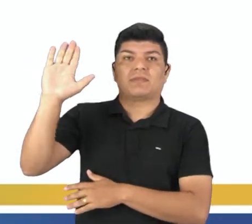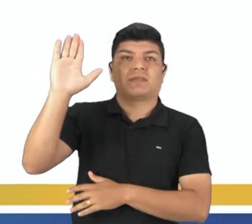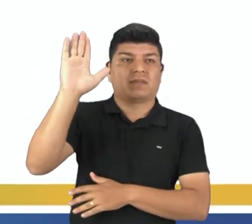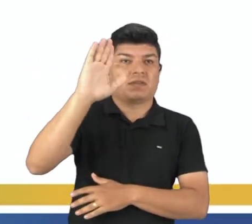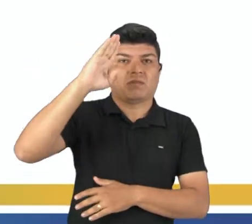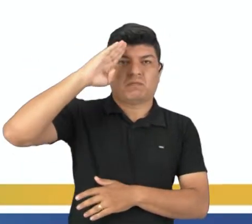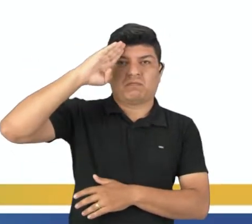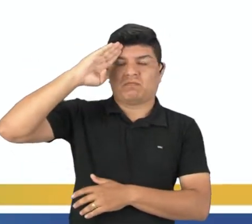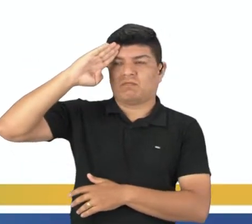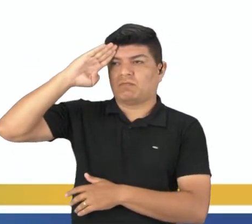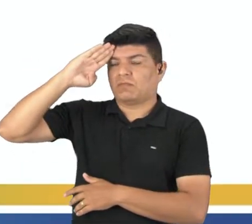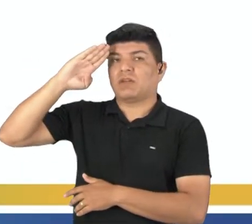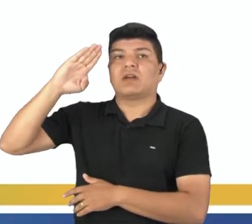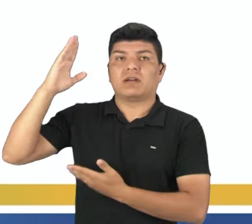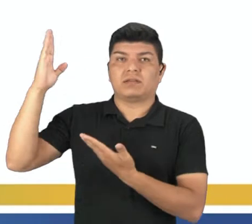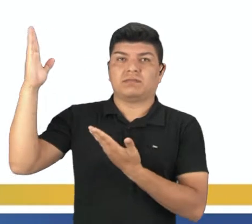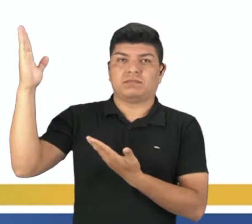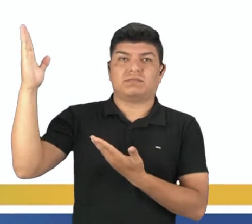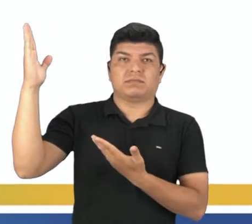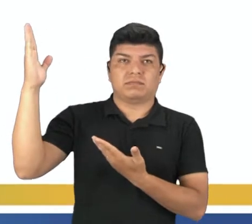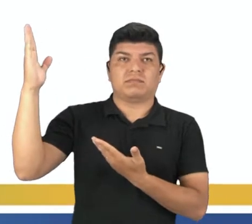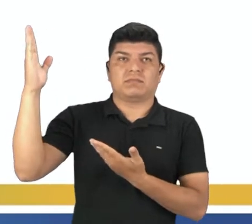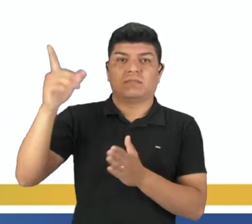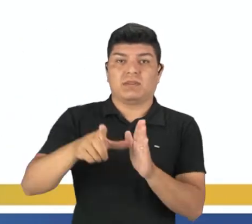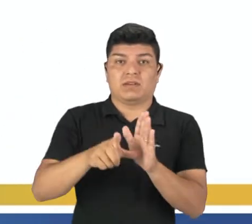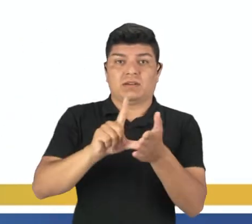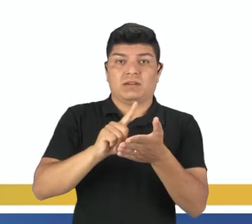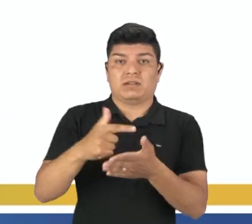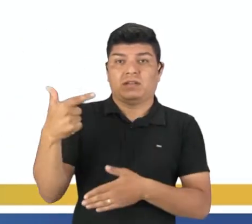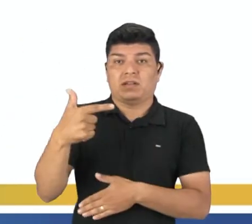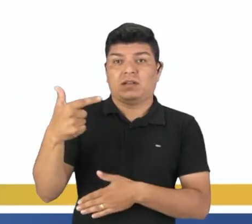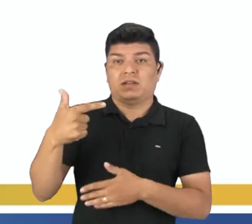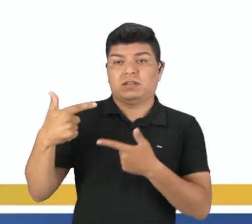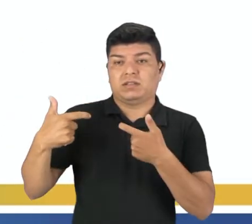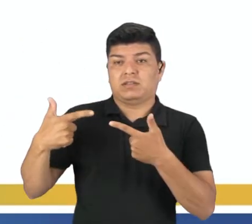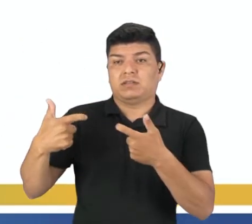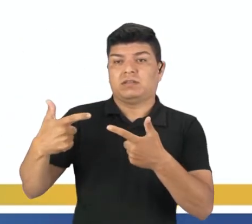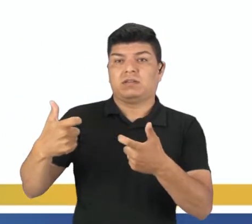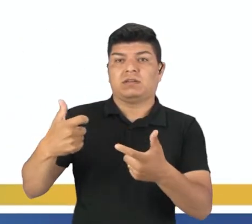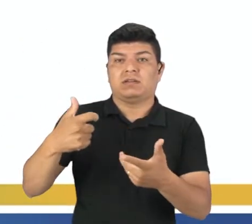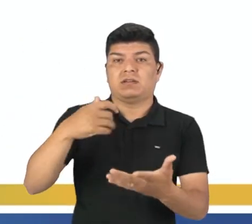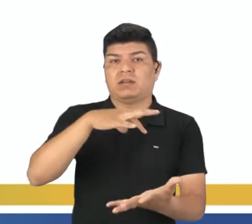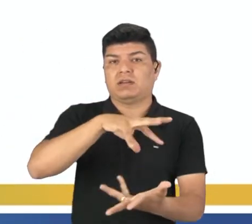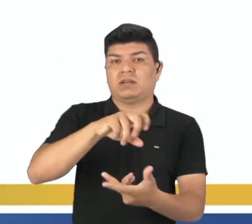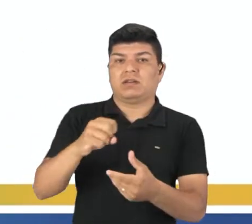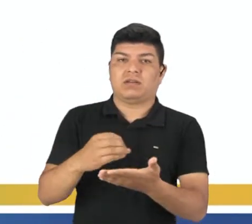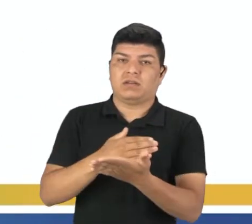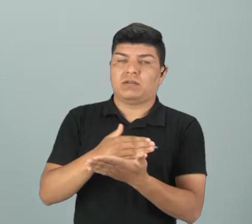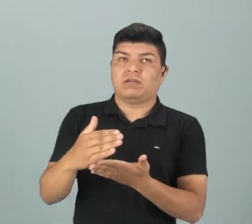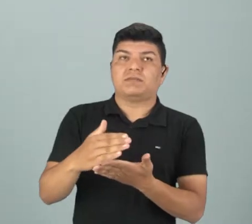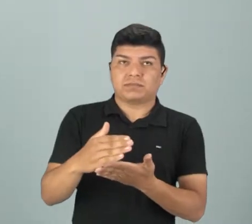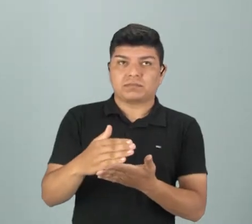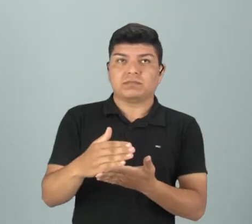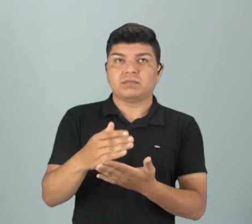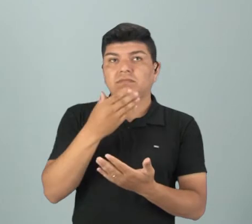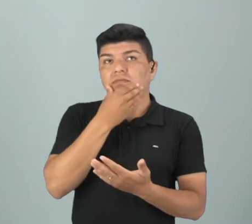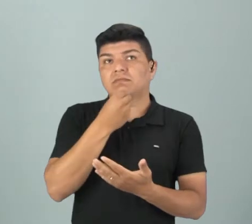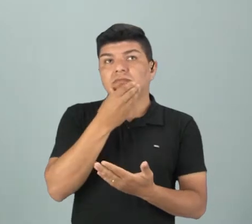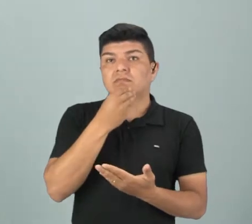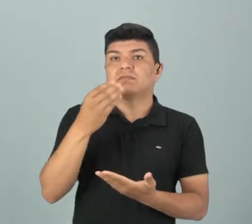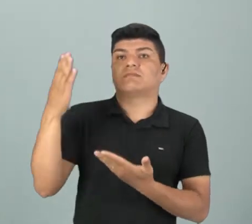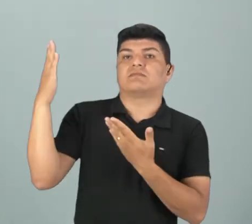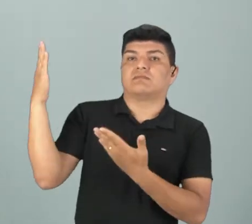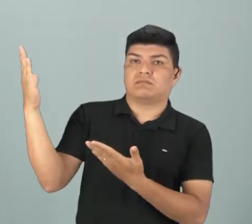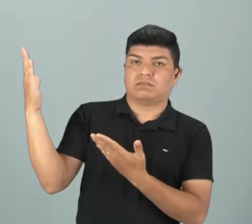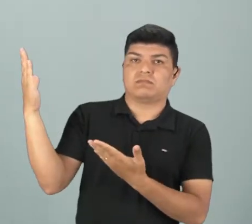exército alemão em 1936, isso antes da Segunda Guerra começar, certo? E Hitler vai ser um dos grandes protagonistas